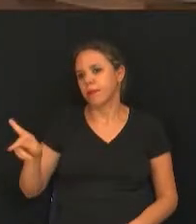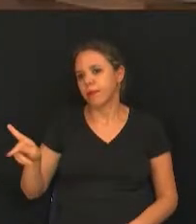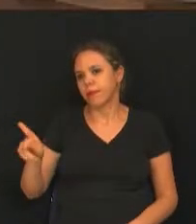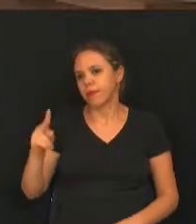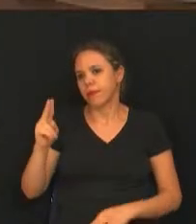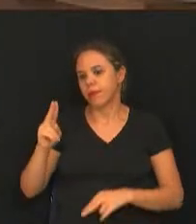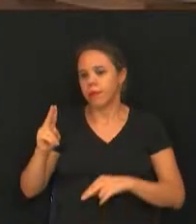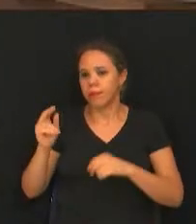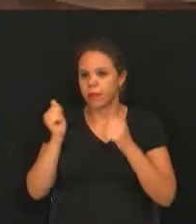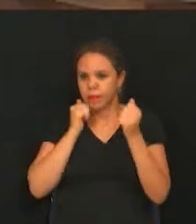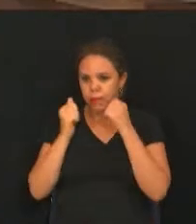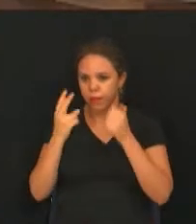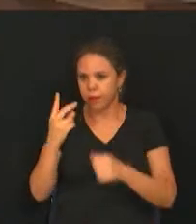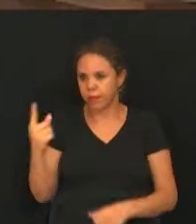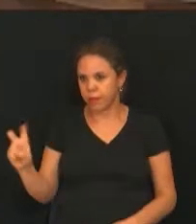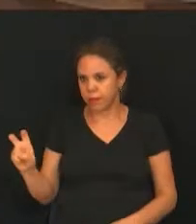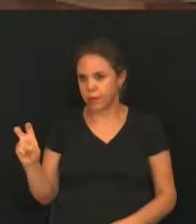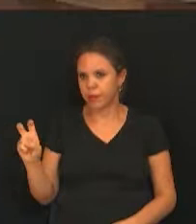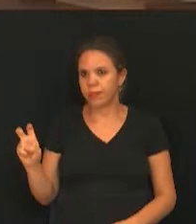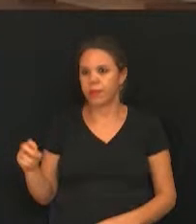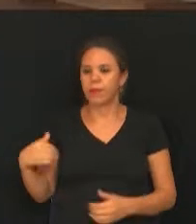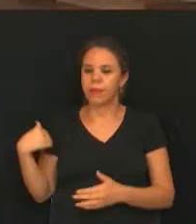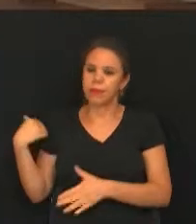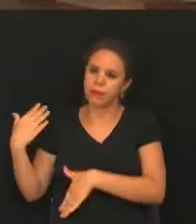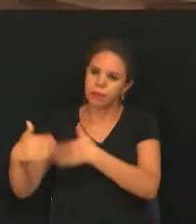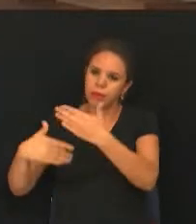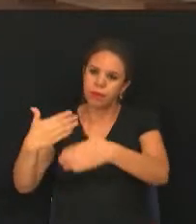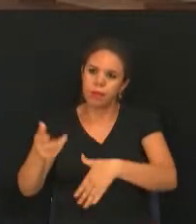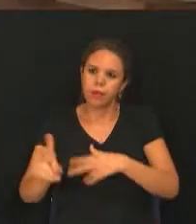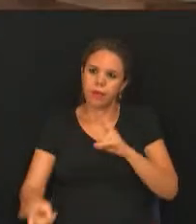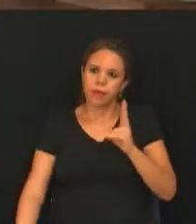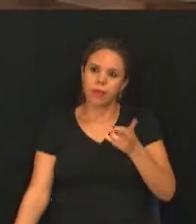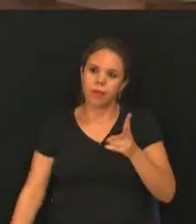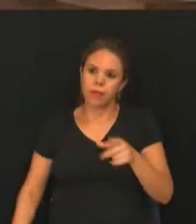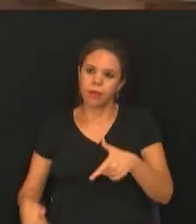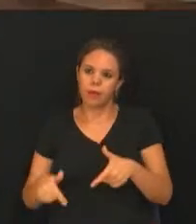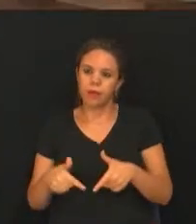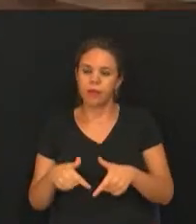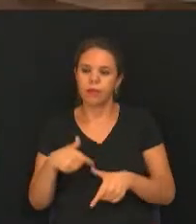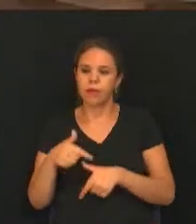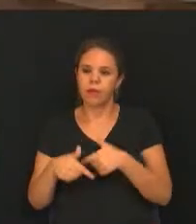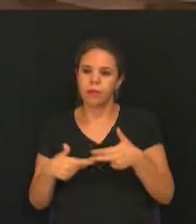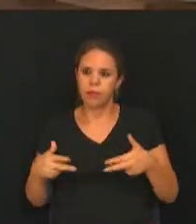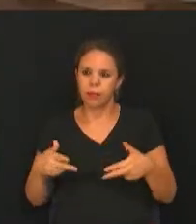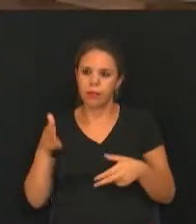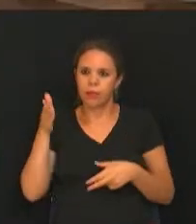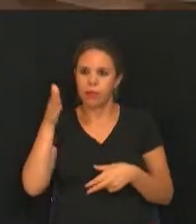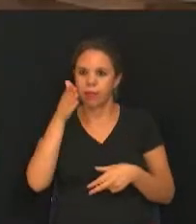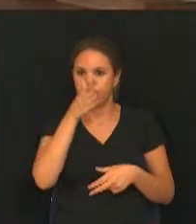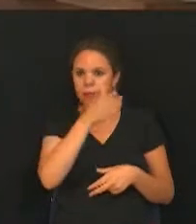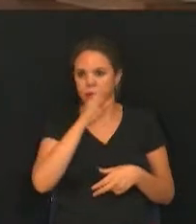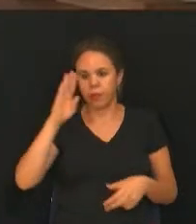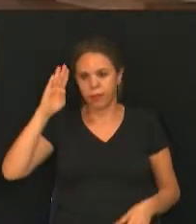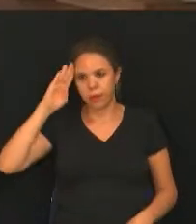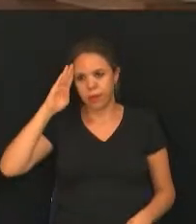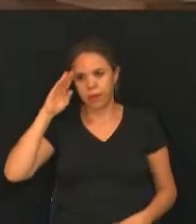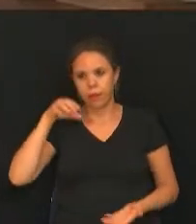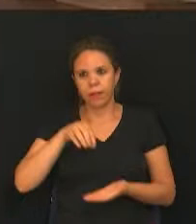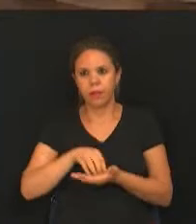2015. Desde então, eu sempre trabalhei na parte operacional, né, sempre fui comandante de estação,